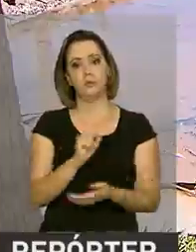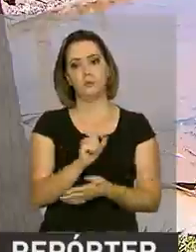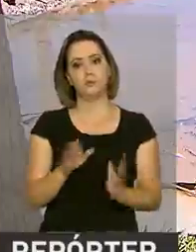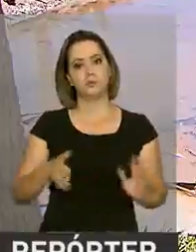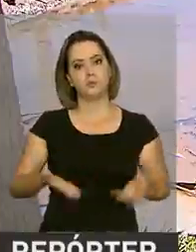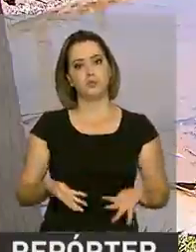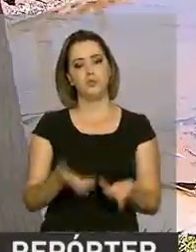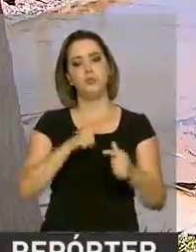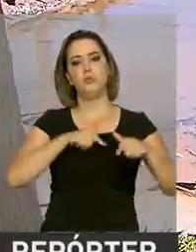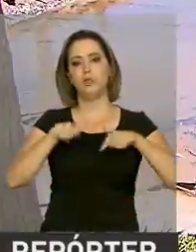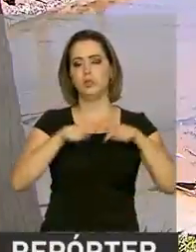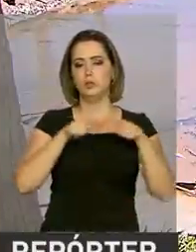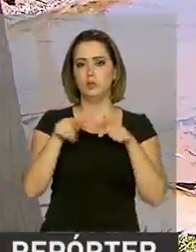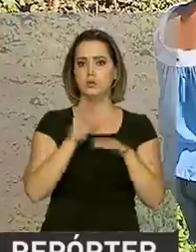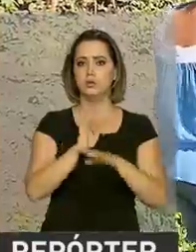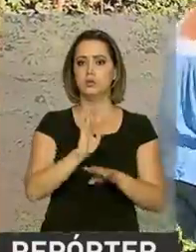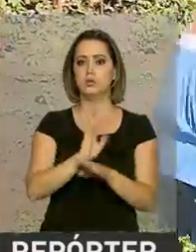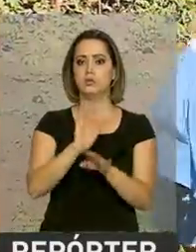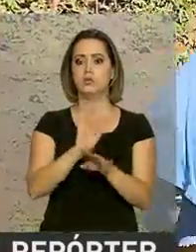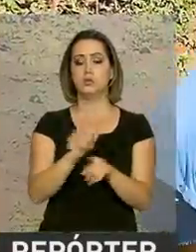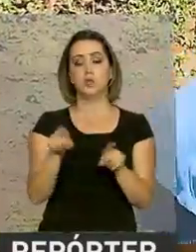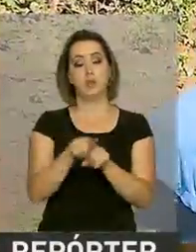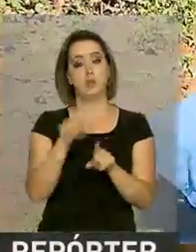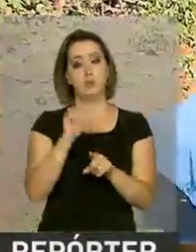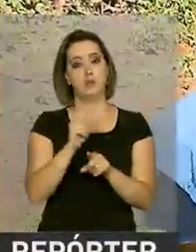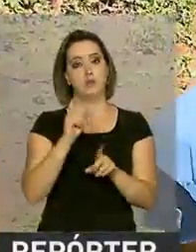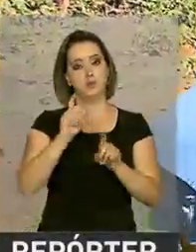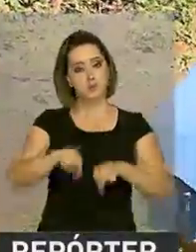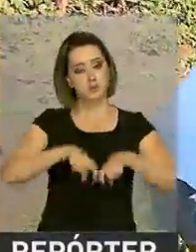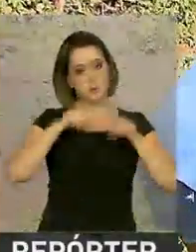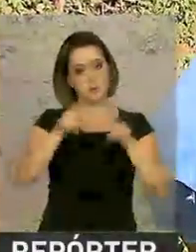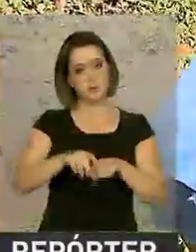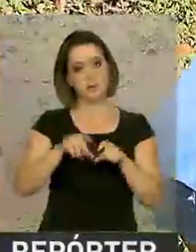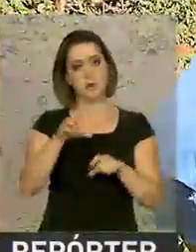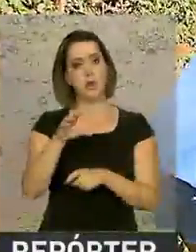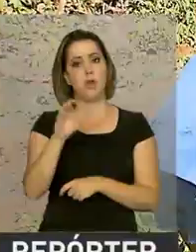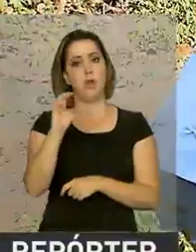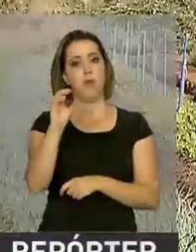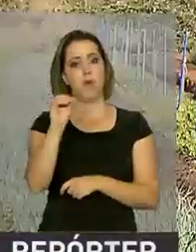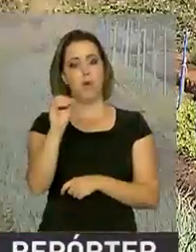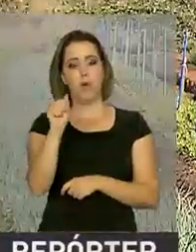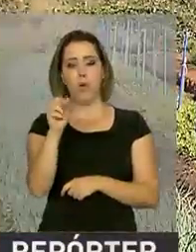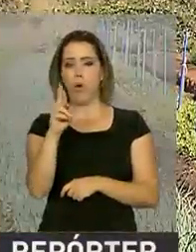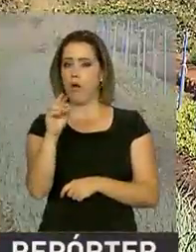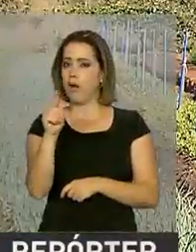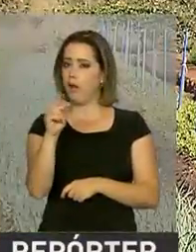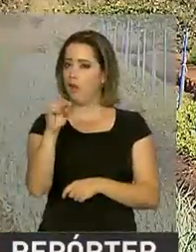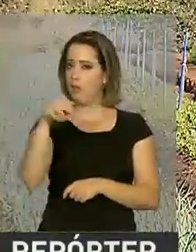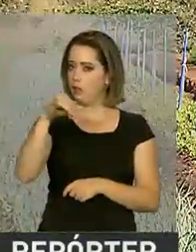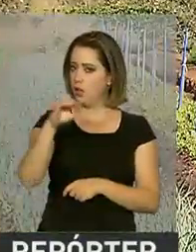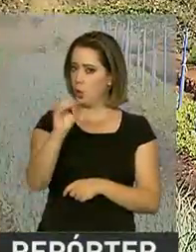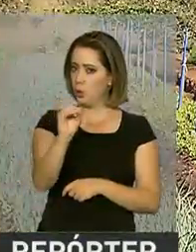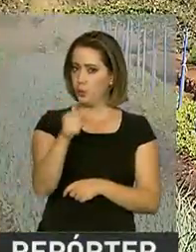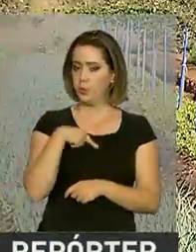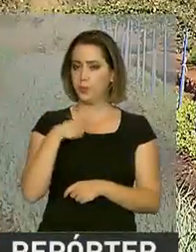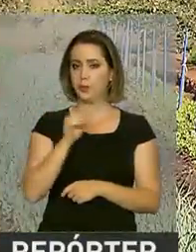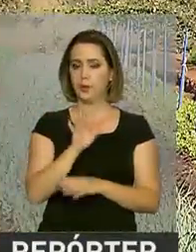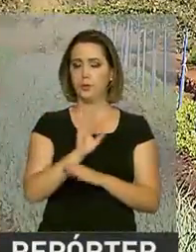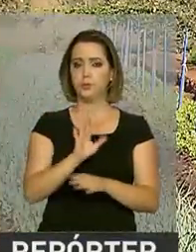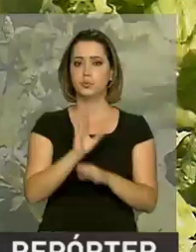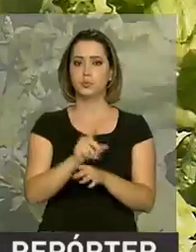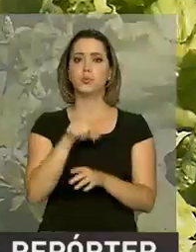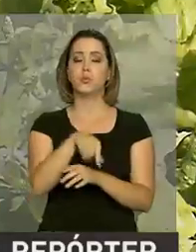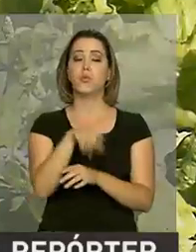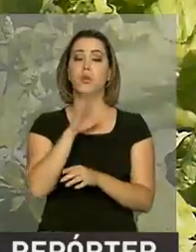ações voltadas à agroecologia e a produção orgânica de alimentos como a csas faz parte de uma política nacional do